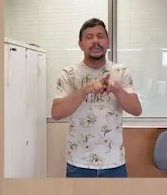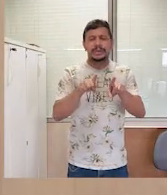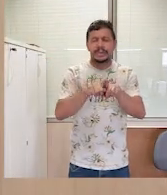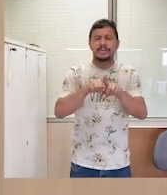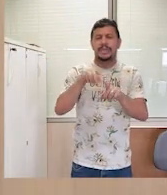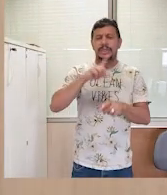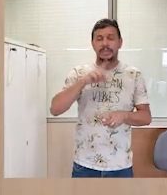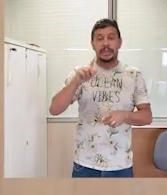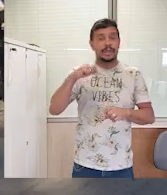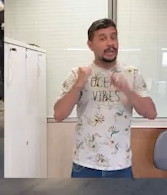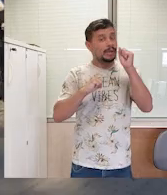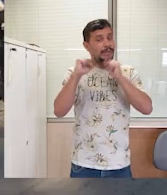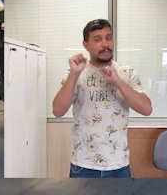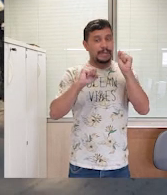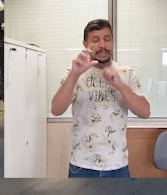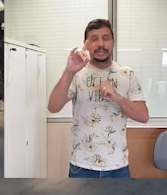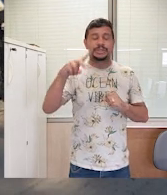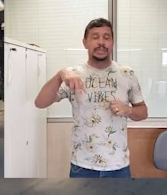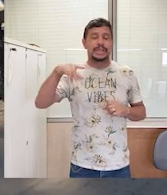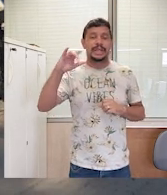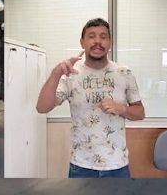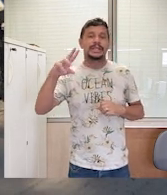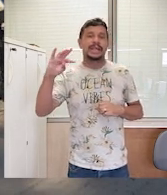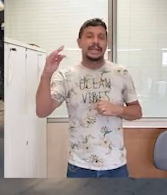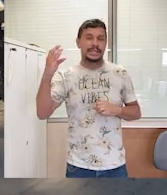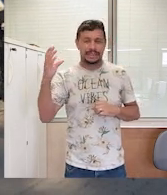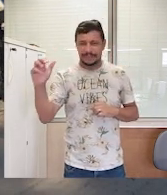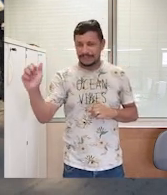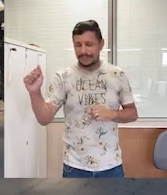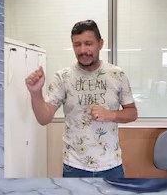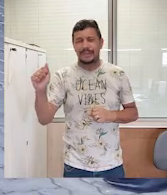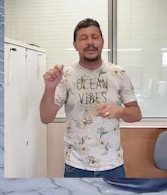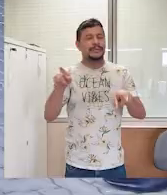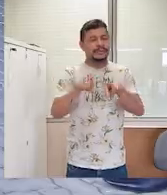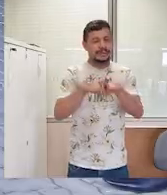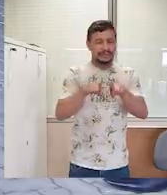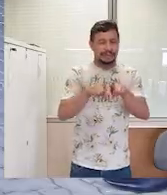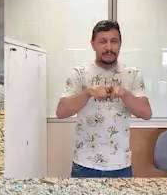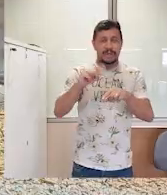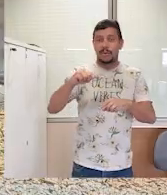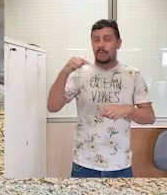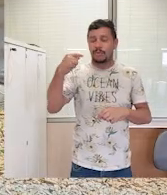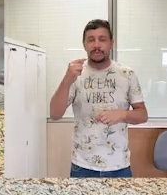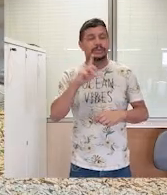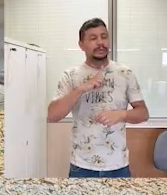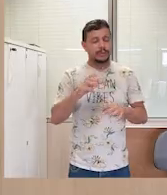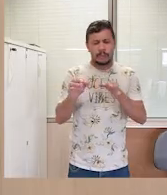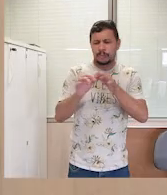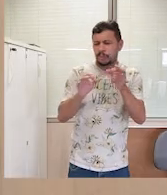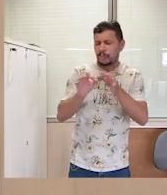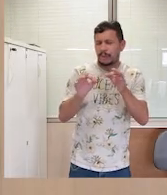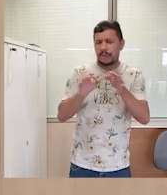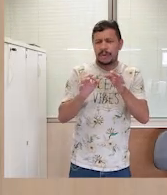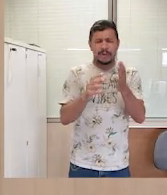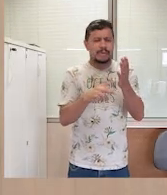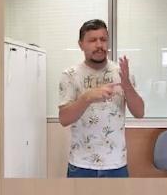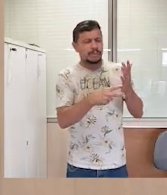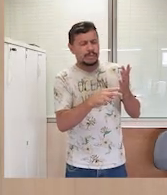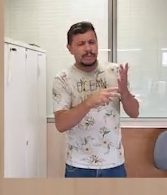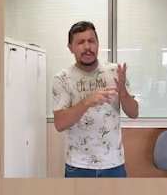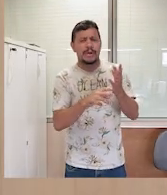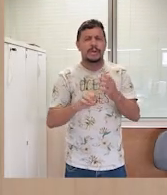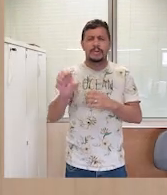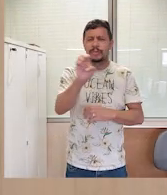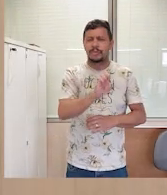dias pontos fechados na Dinatécnica e compensação aprovada na Melco e na Mats. São os metalúrgicos